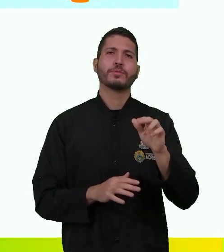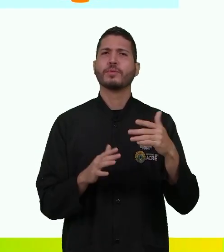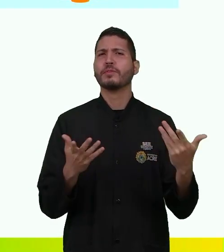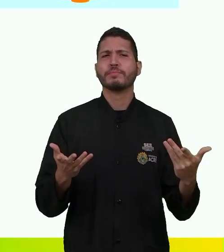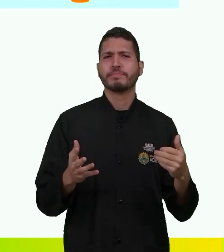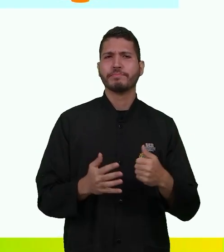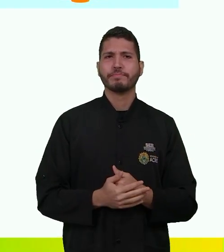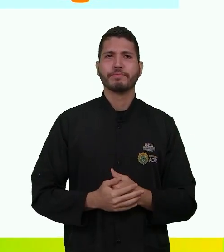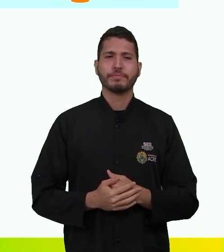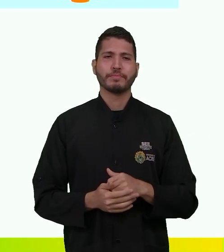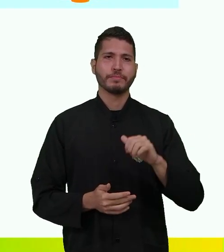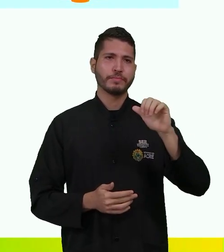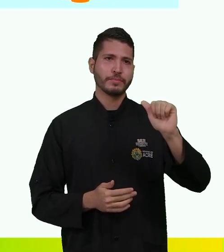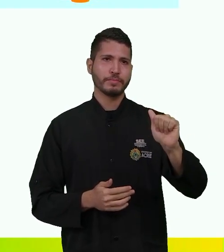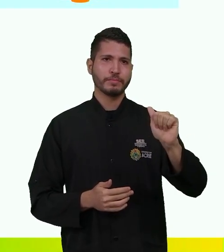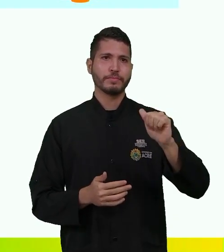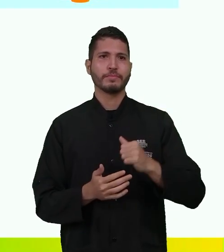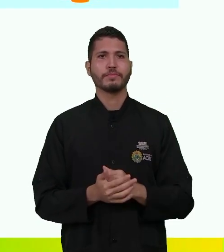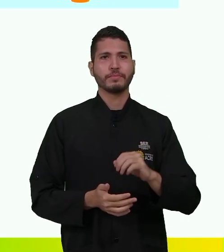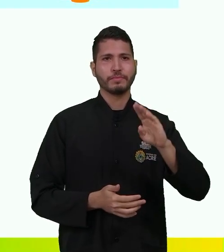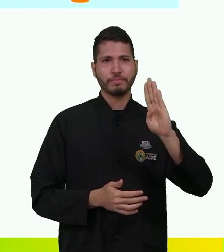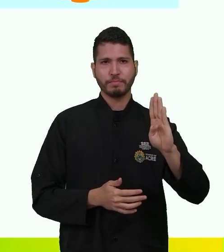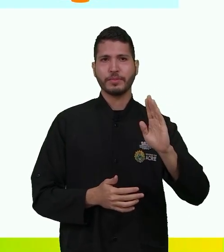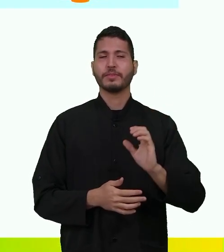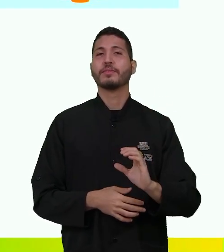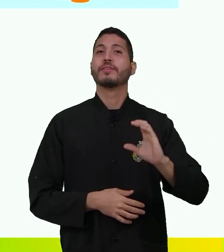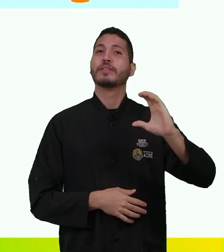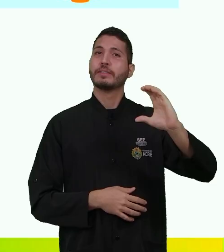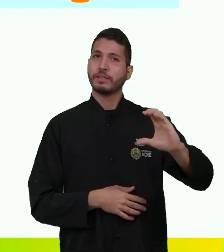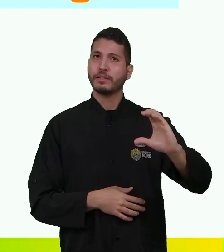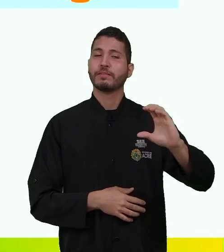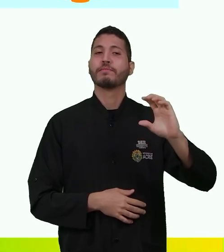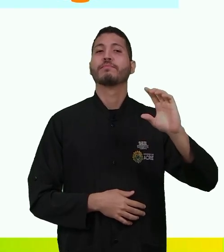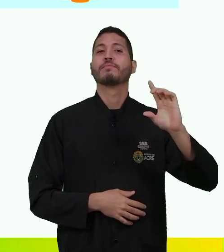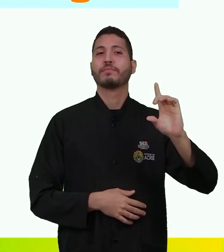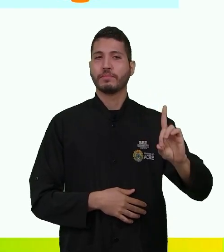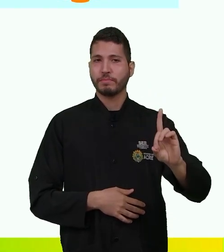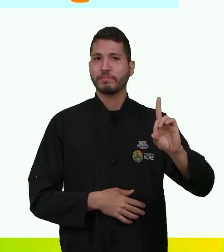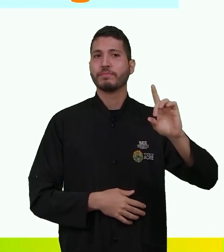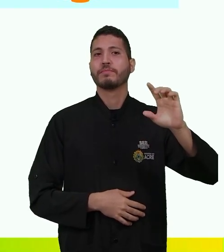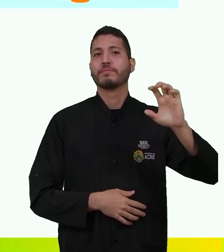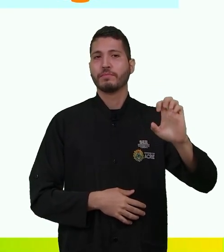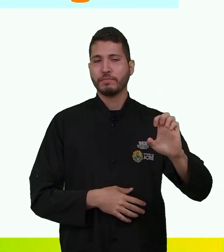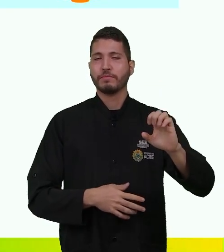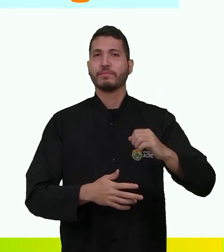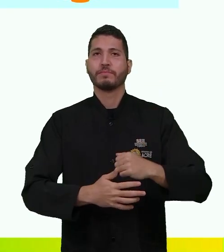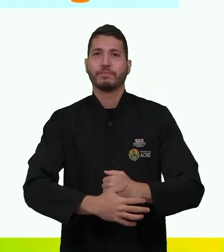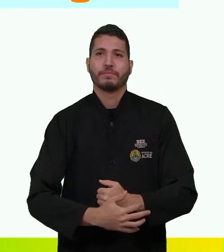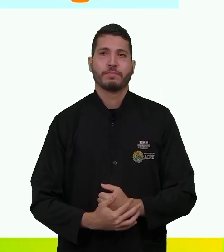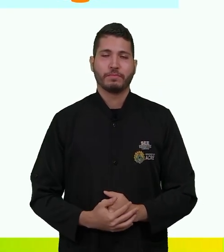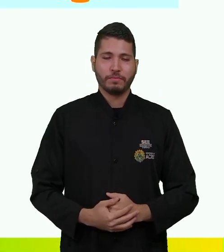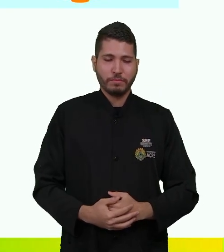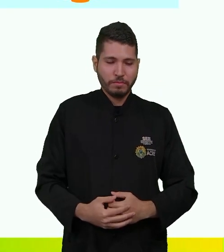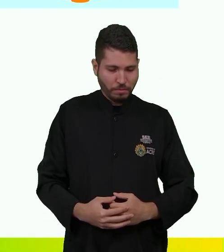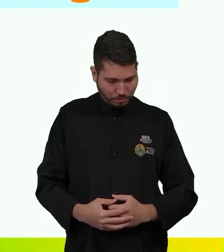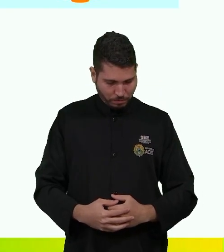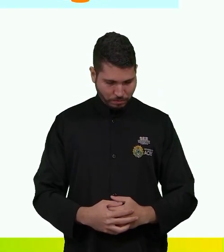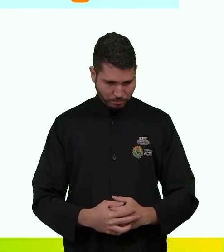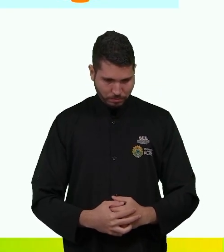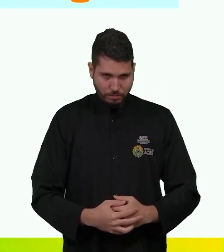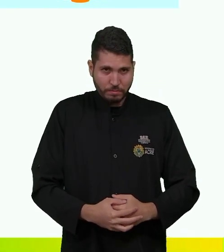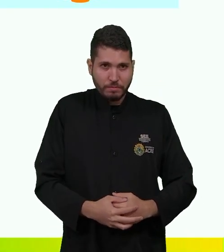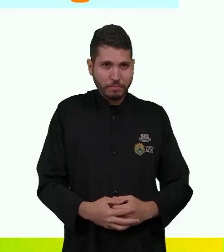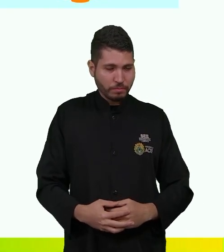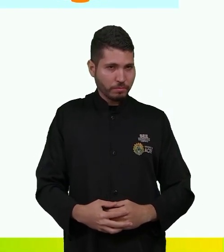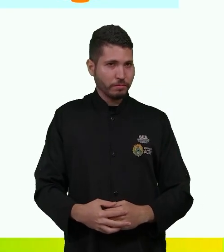Metropolização. Letra B, keynesianismo. Letra C, globalização. Letra D, urbanização.